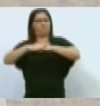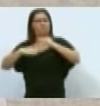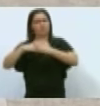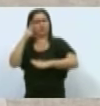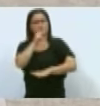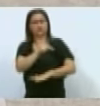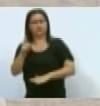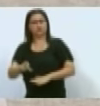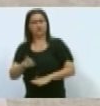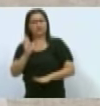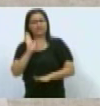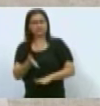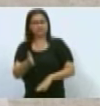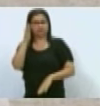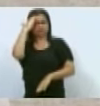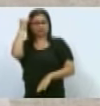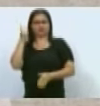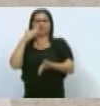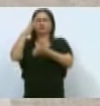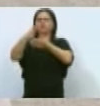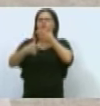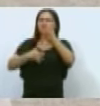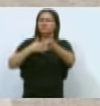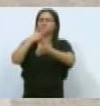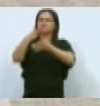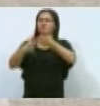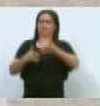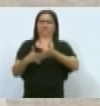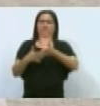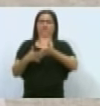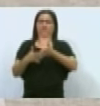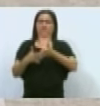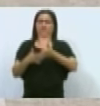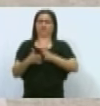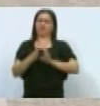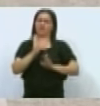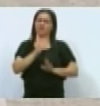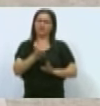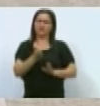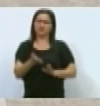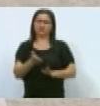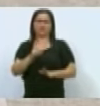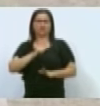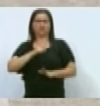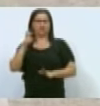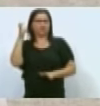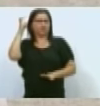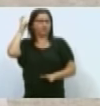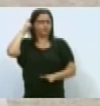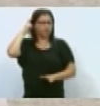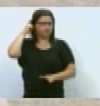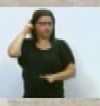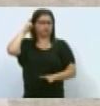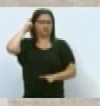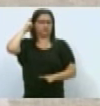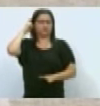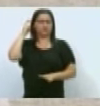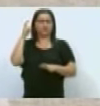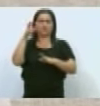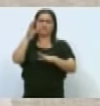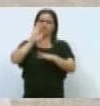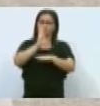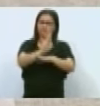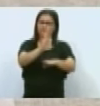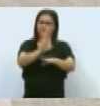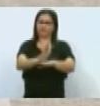né? Mas, como ela tem o IC, né? Que o implante coclear, isso ajuda